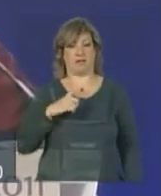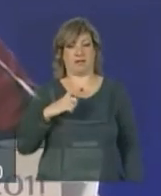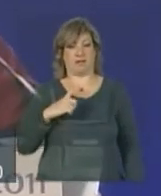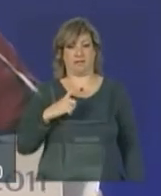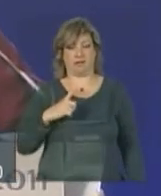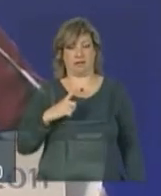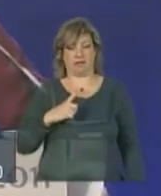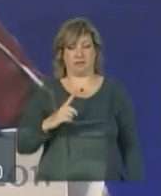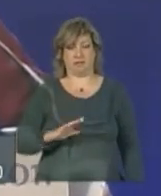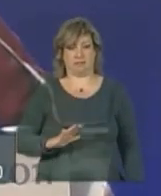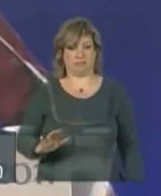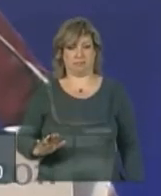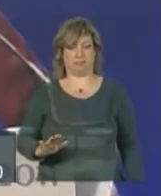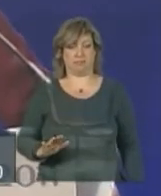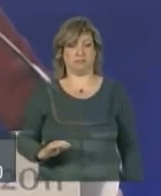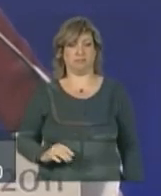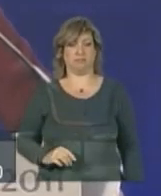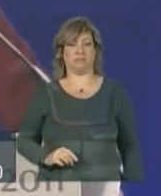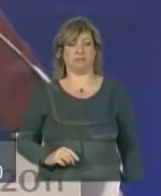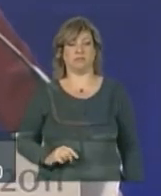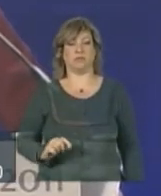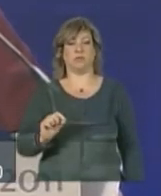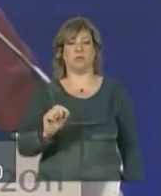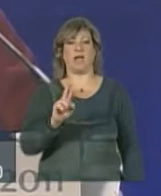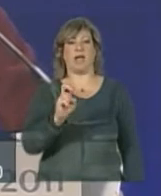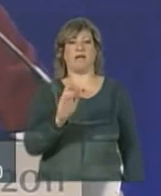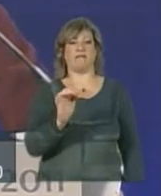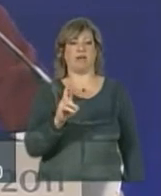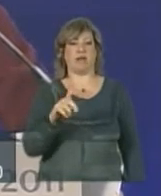não vai haver o referendo,